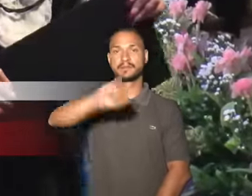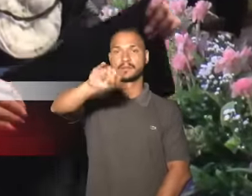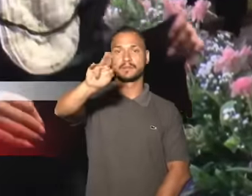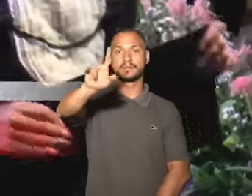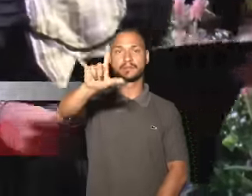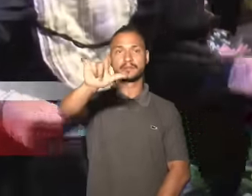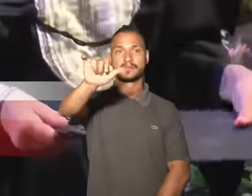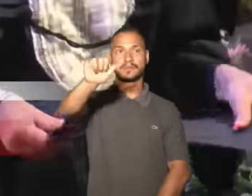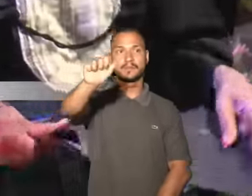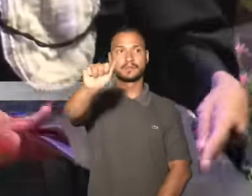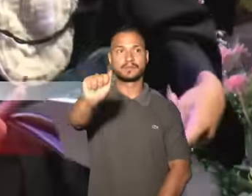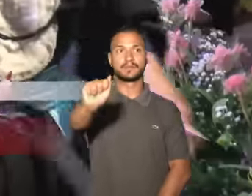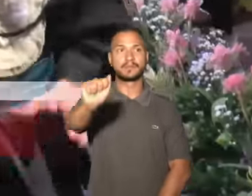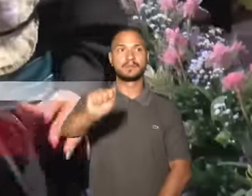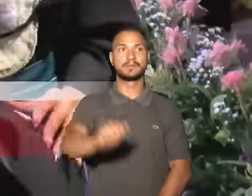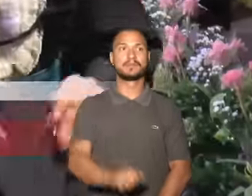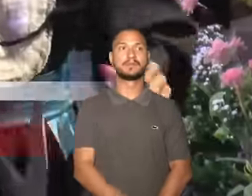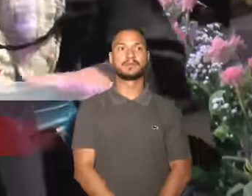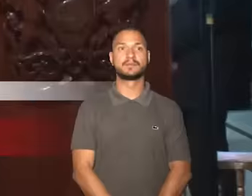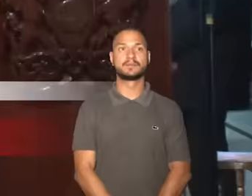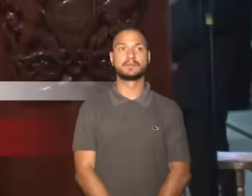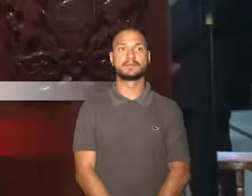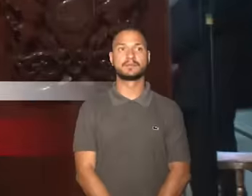Júlia Letícia Bigão.